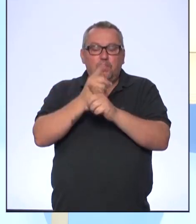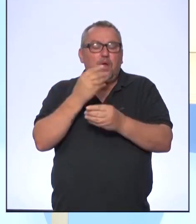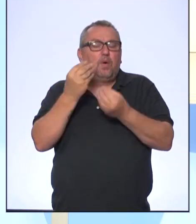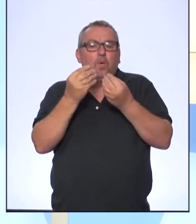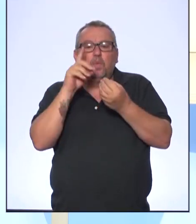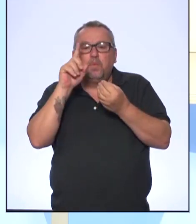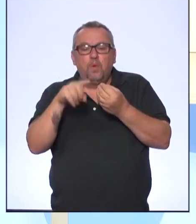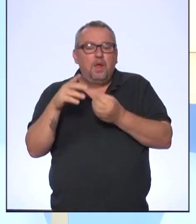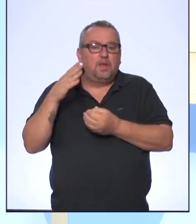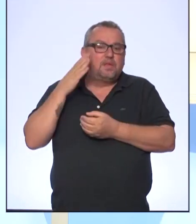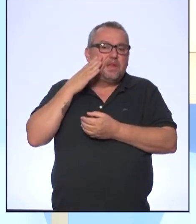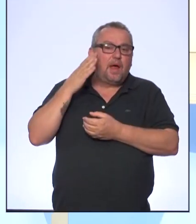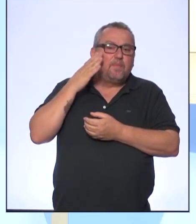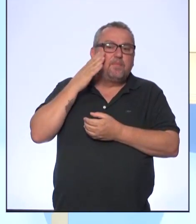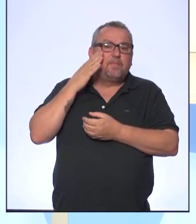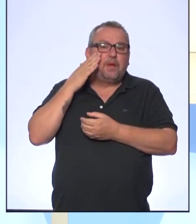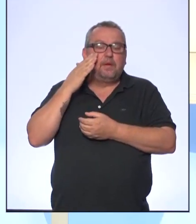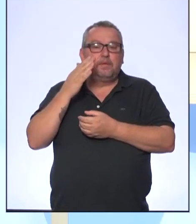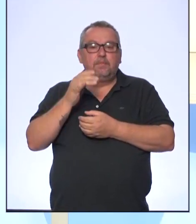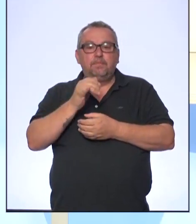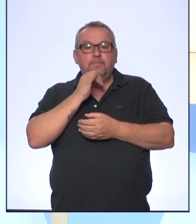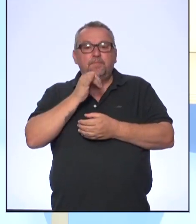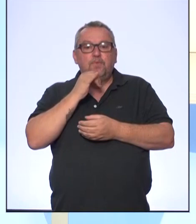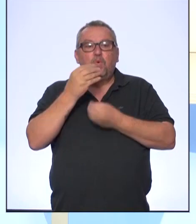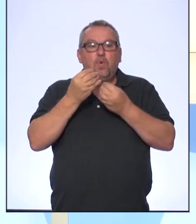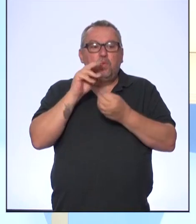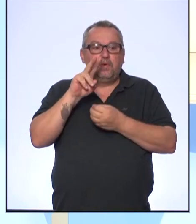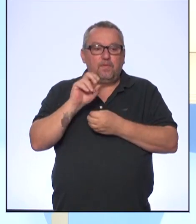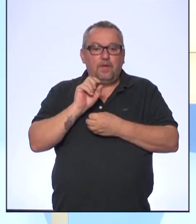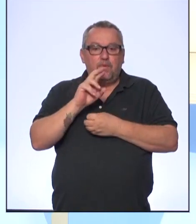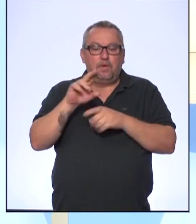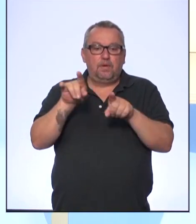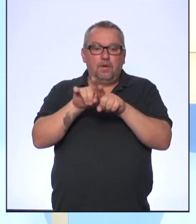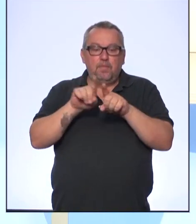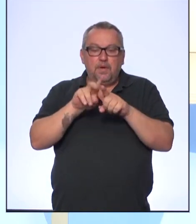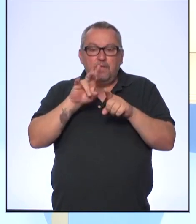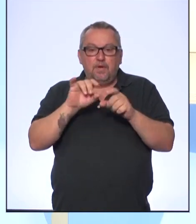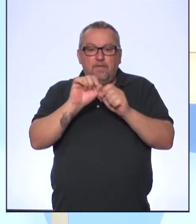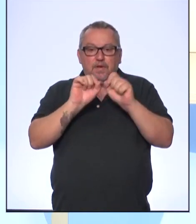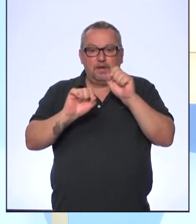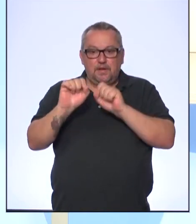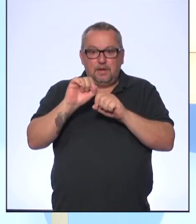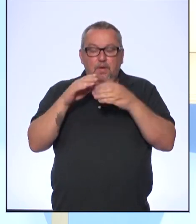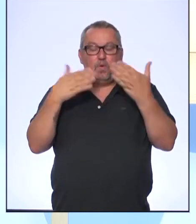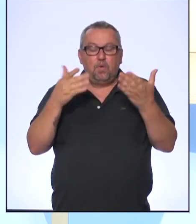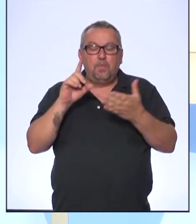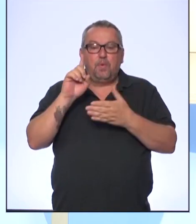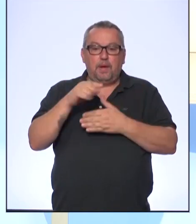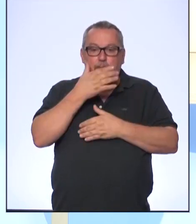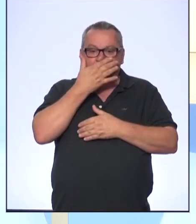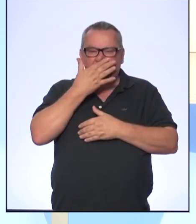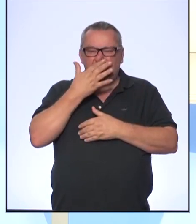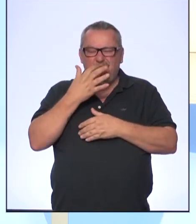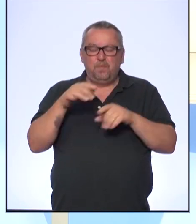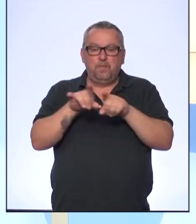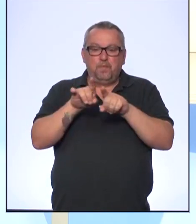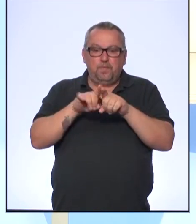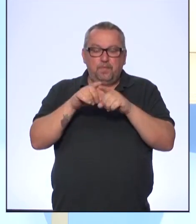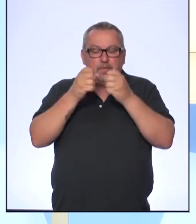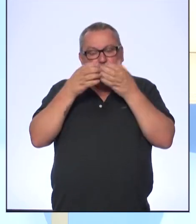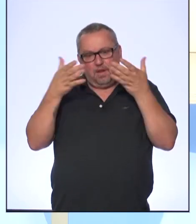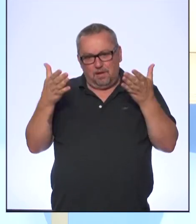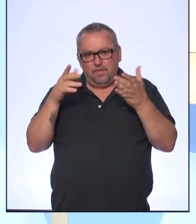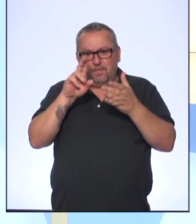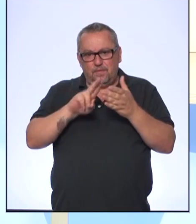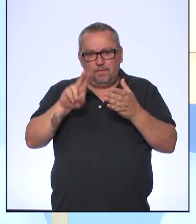funciona, saberem, por exemplo, como aquele valor, aquilo ali vai produzir, como aquilo ali vai funcionar. E claro, a gente vai utilizar